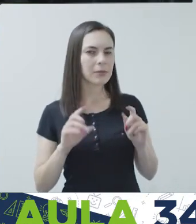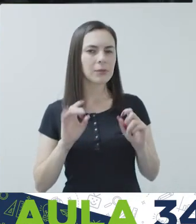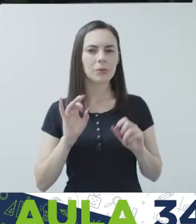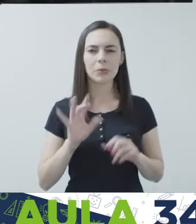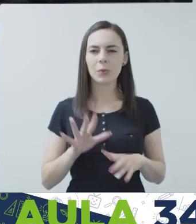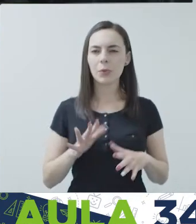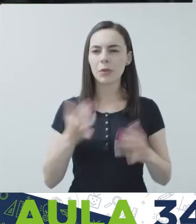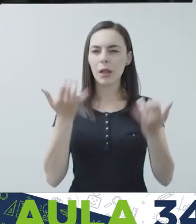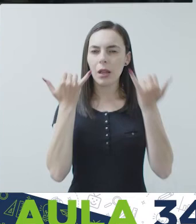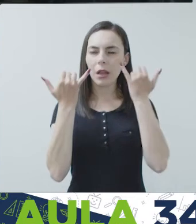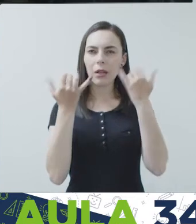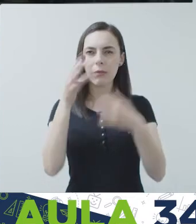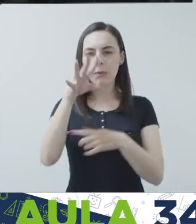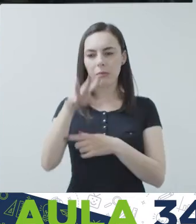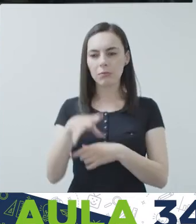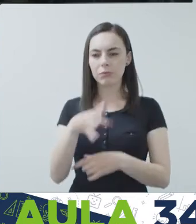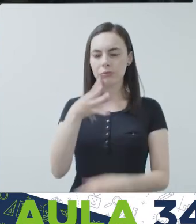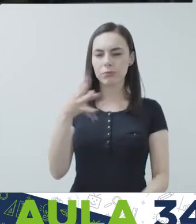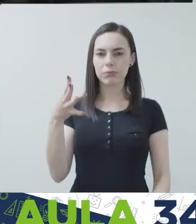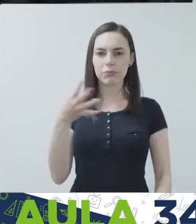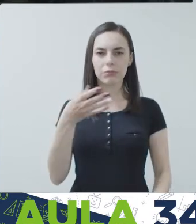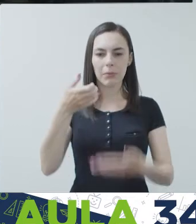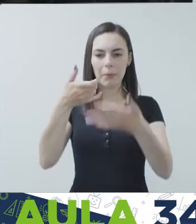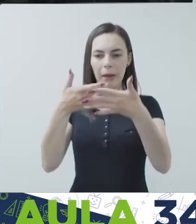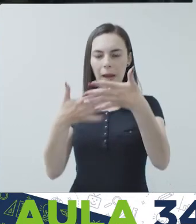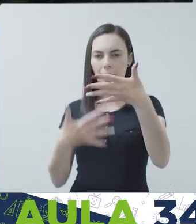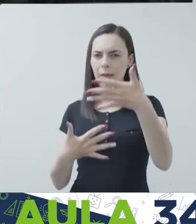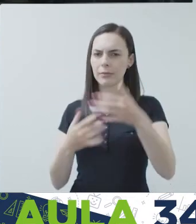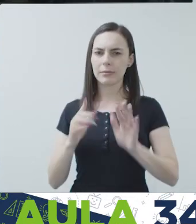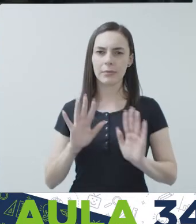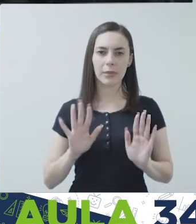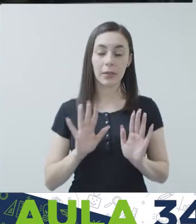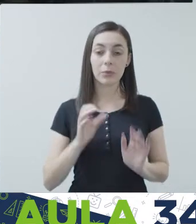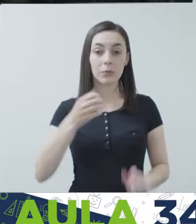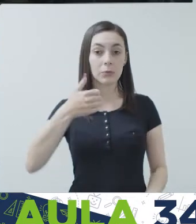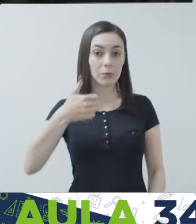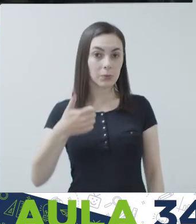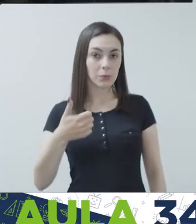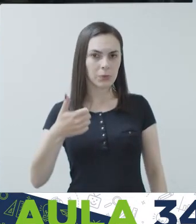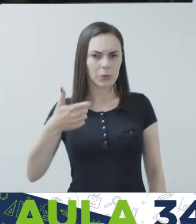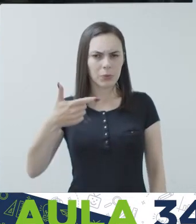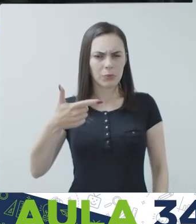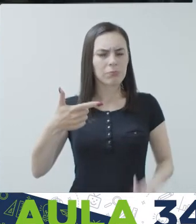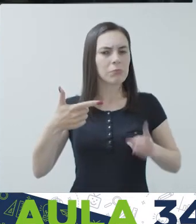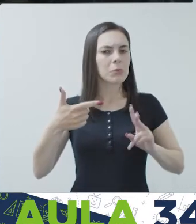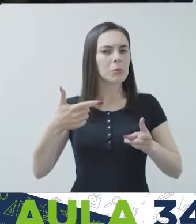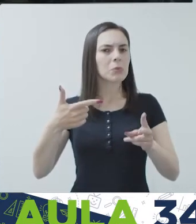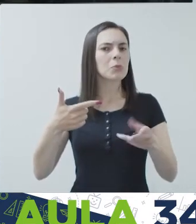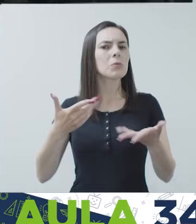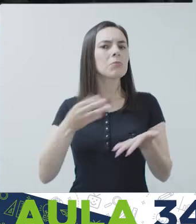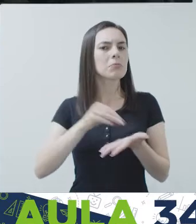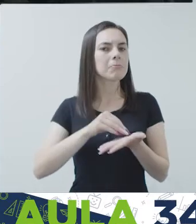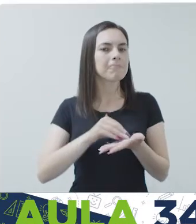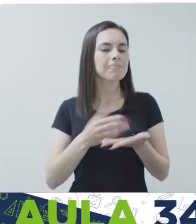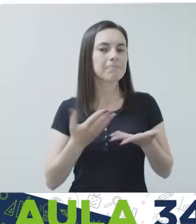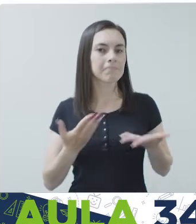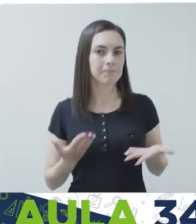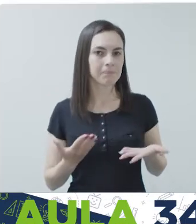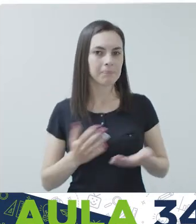registrar todo o quadro numérico. Vejam lá, eu coloquei o número 1 e o número 2. Vamos completar juntos quais são os que estão